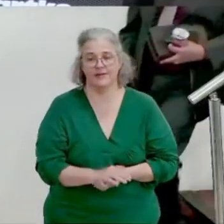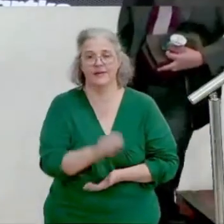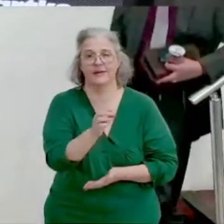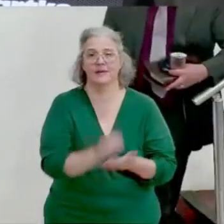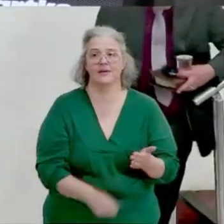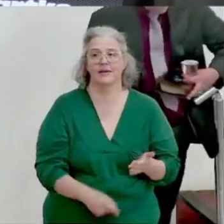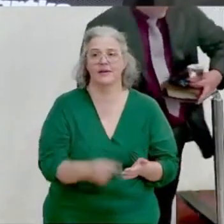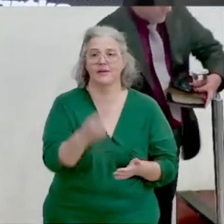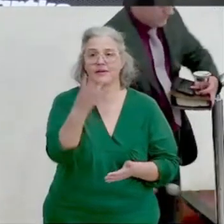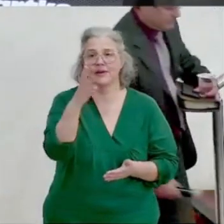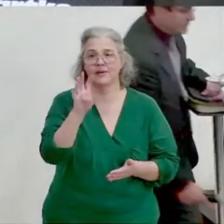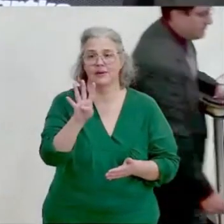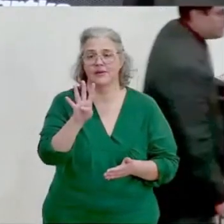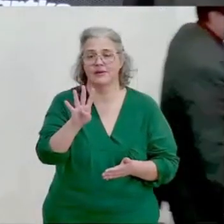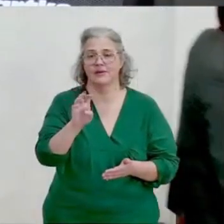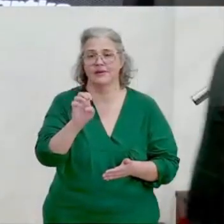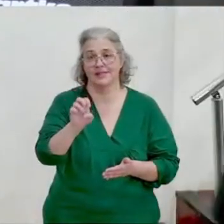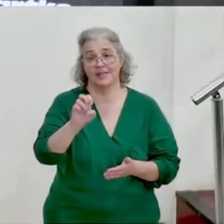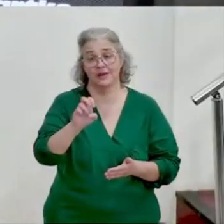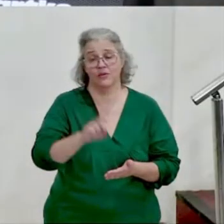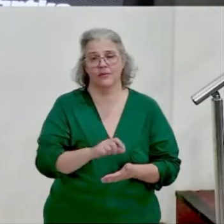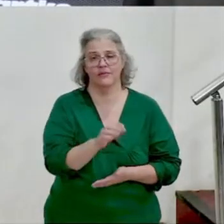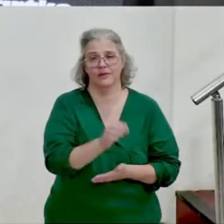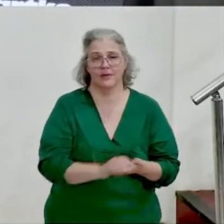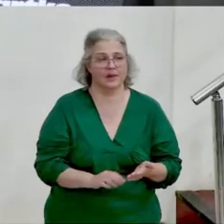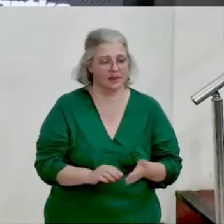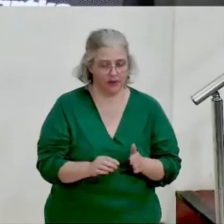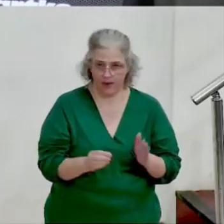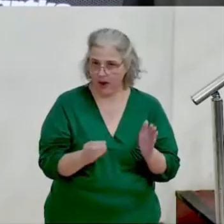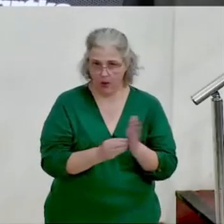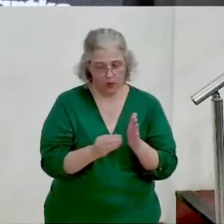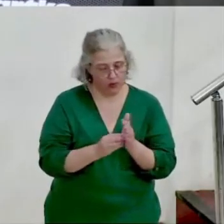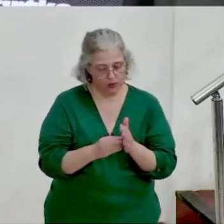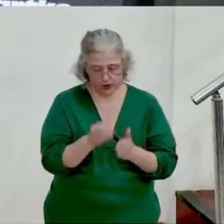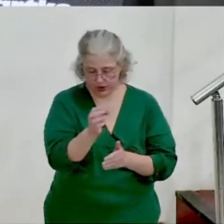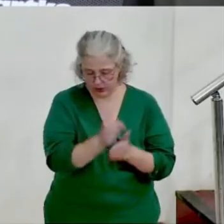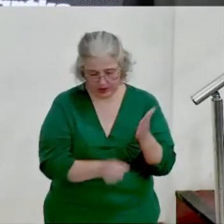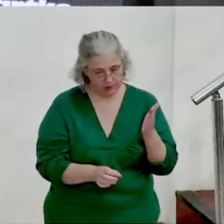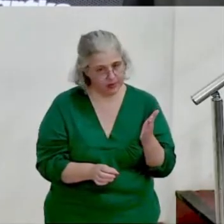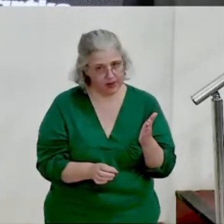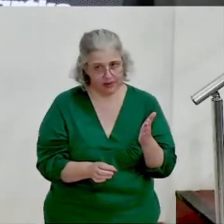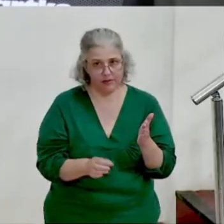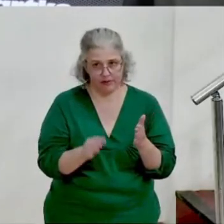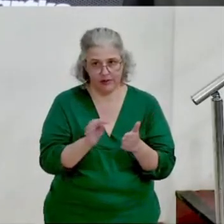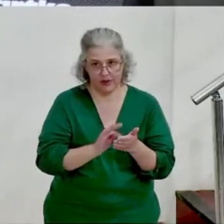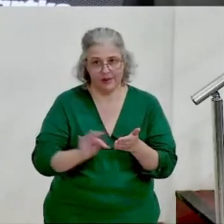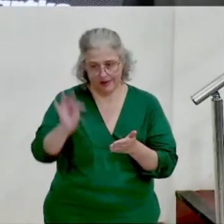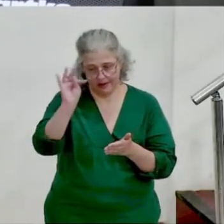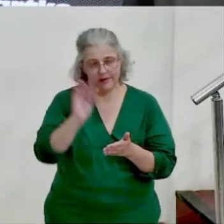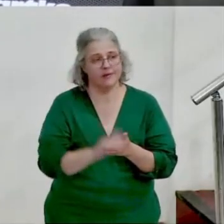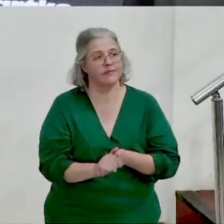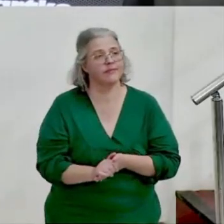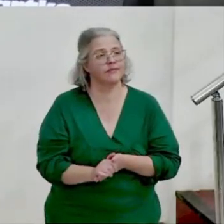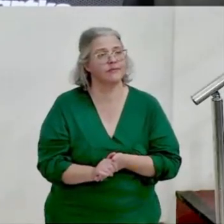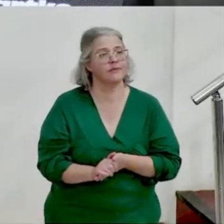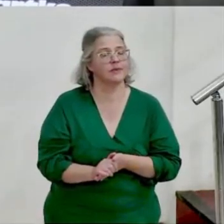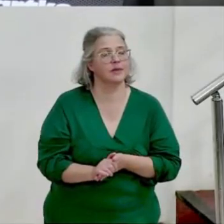capítulo de número 5. Entramos no último capítulo da carta, temos exposto esta carta no último ano